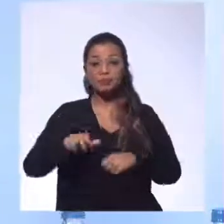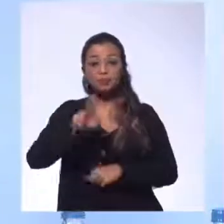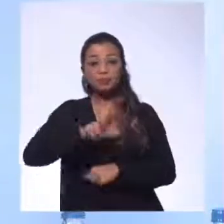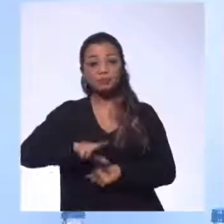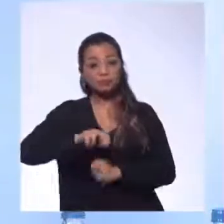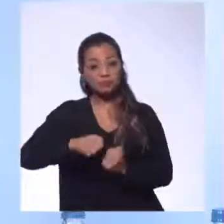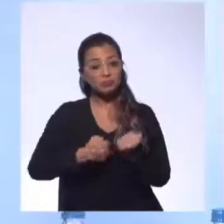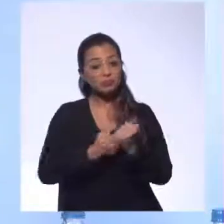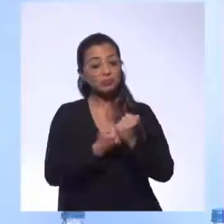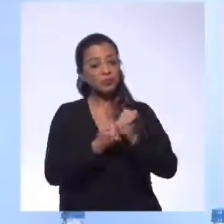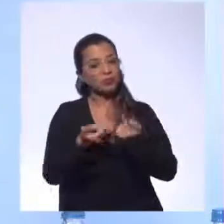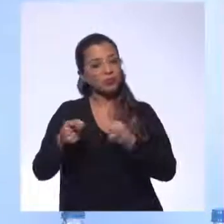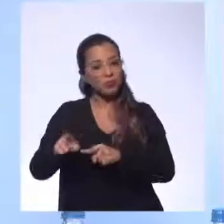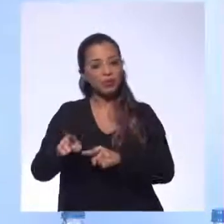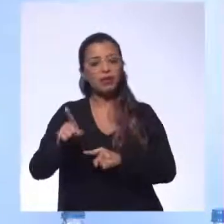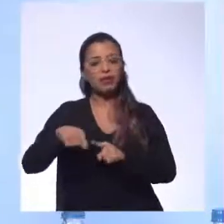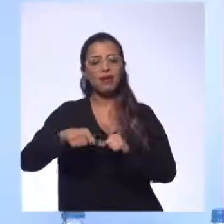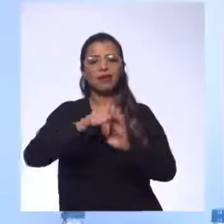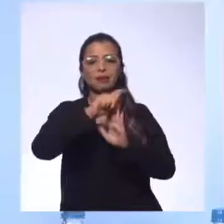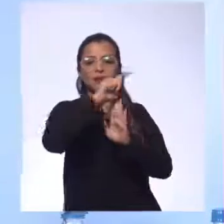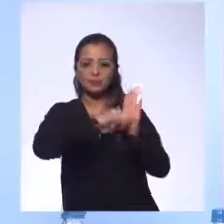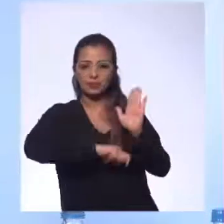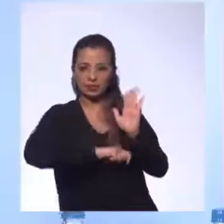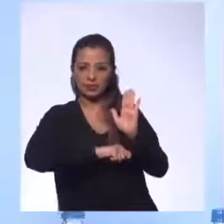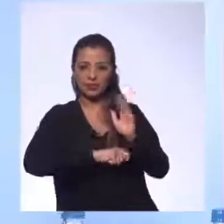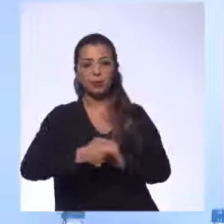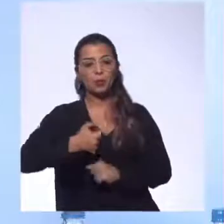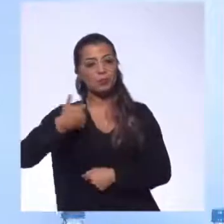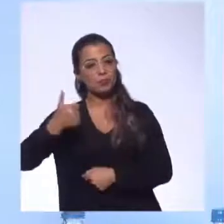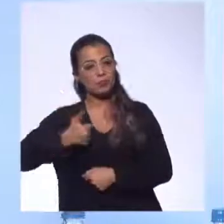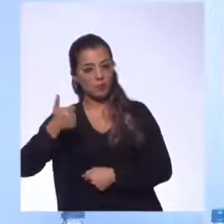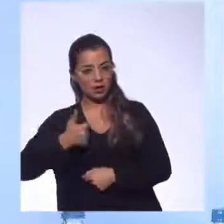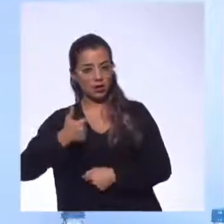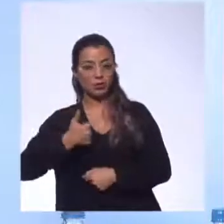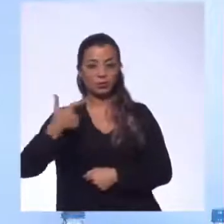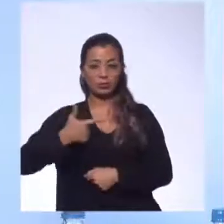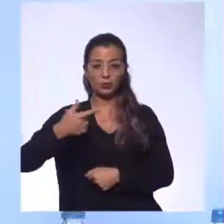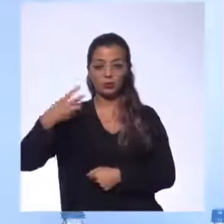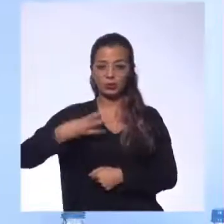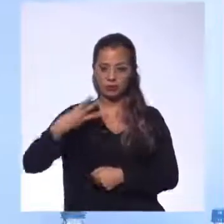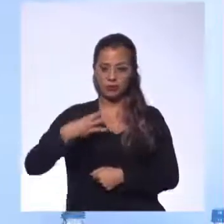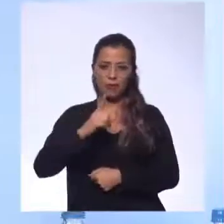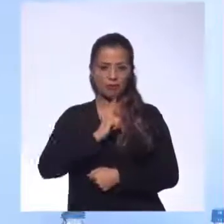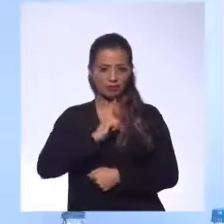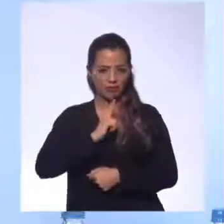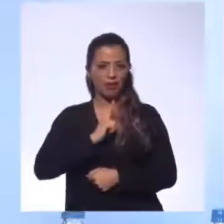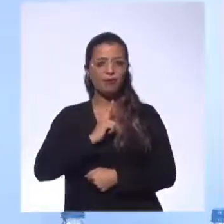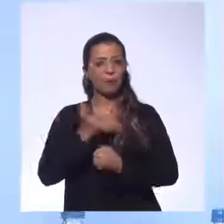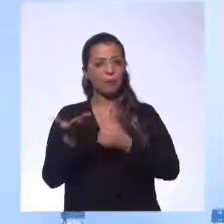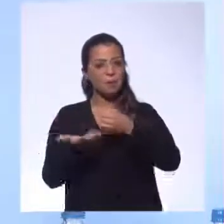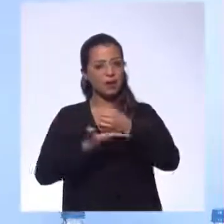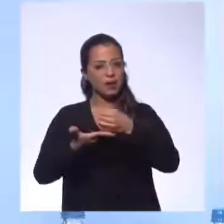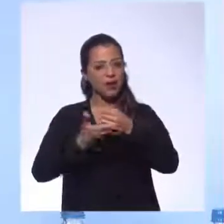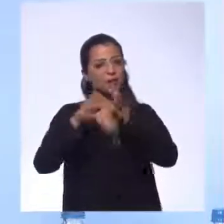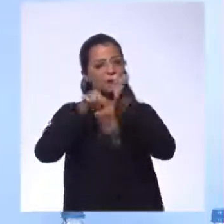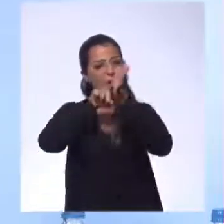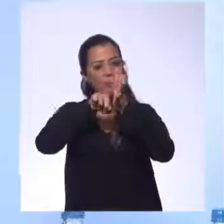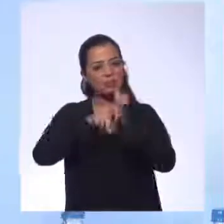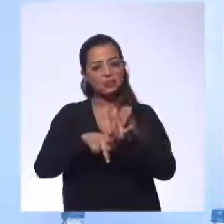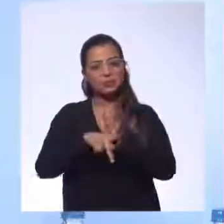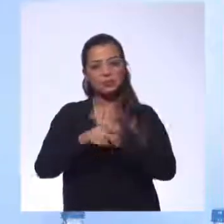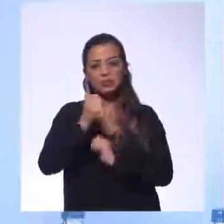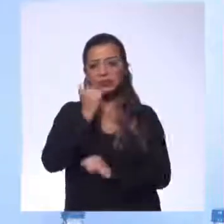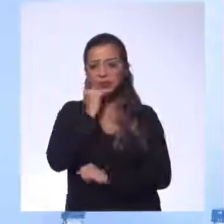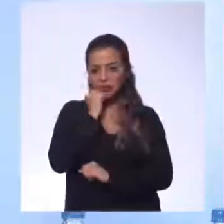são trechos lá do primeiro texto, são trechos que também está embasado lá em pesquisa científica